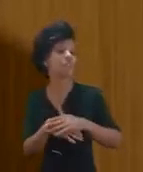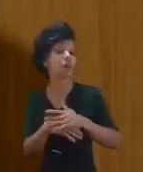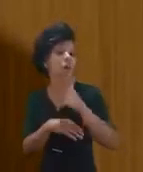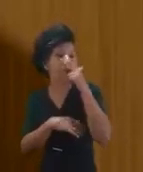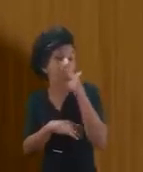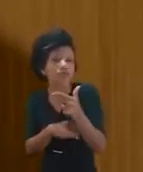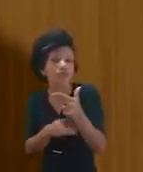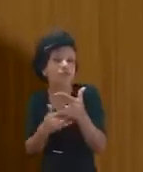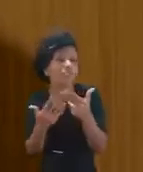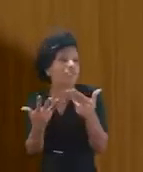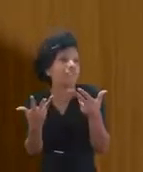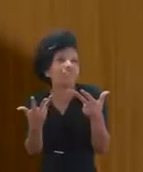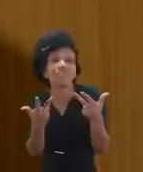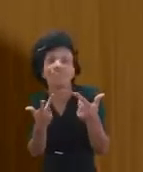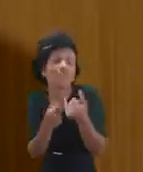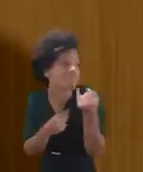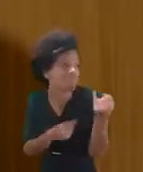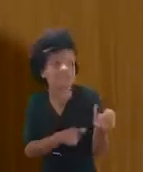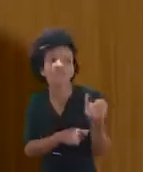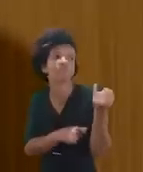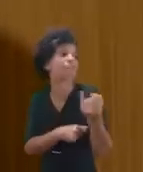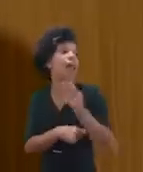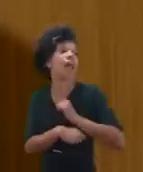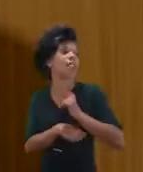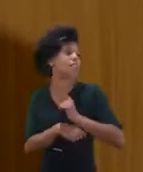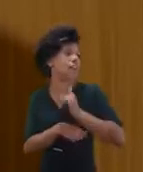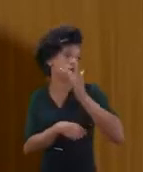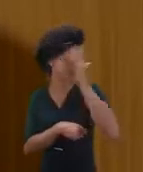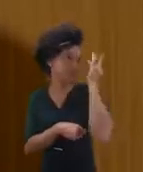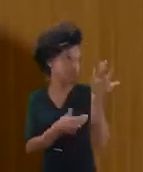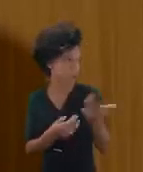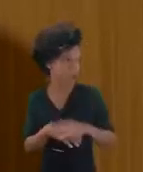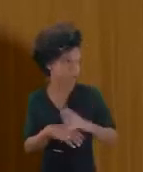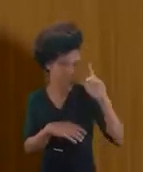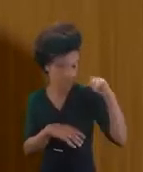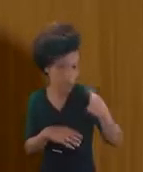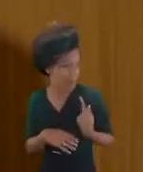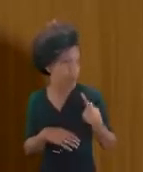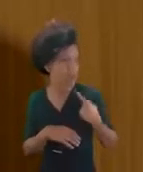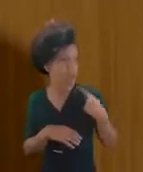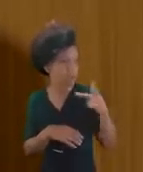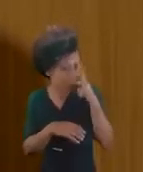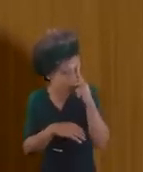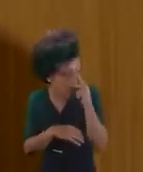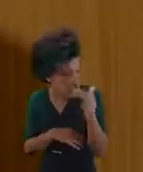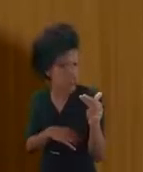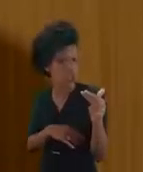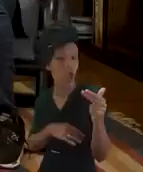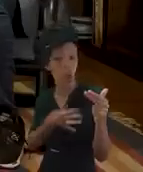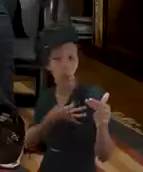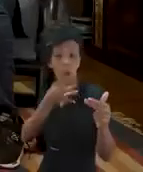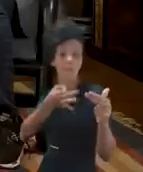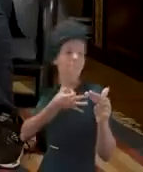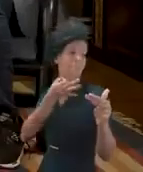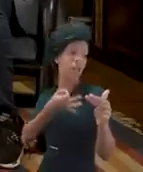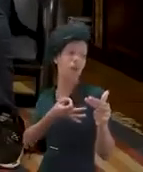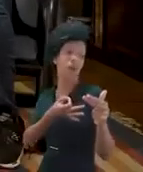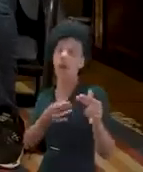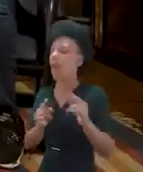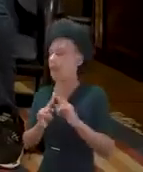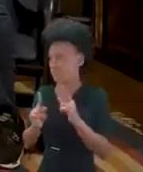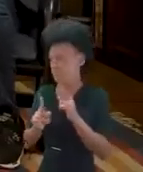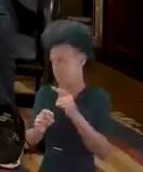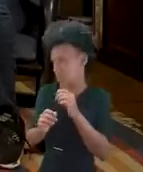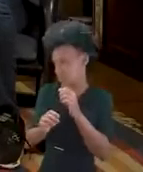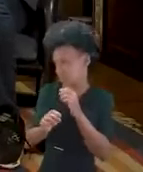que eu falo o achismo é a coisa mais importante que tem um ser humano é você achar a emitir opinião mas é possível